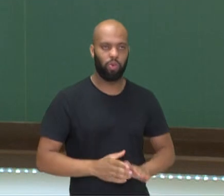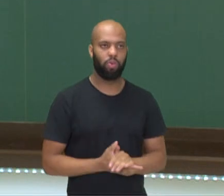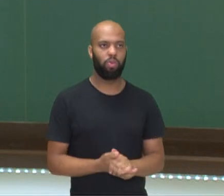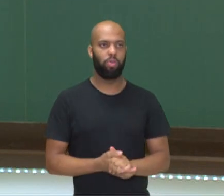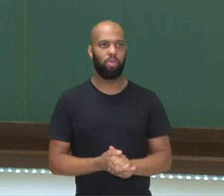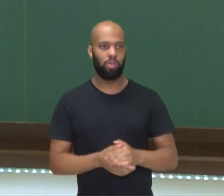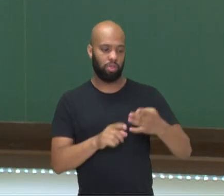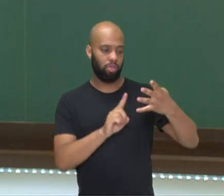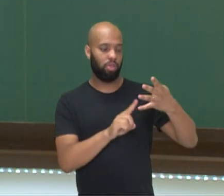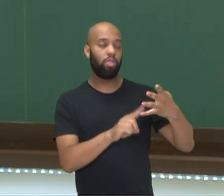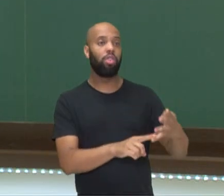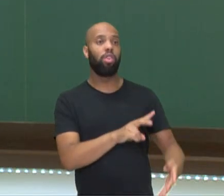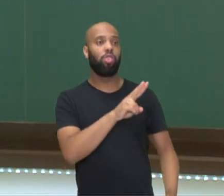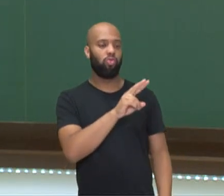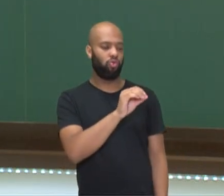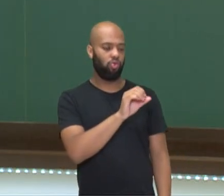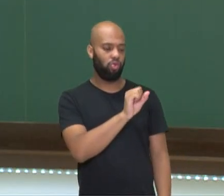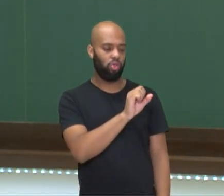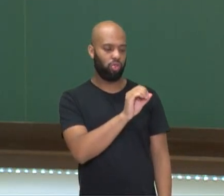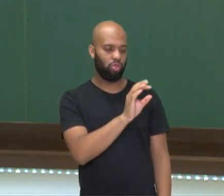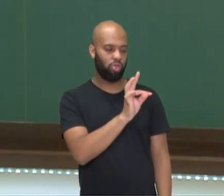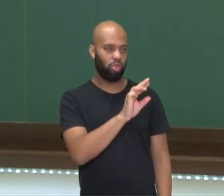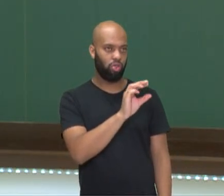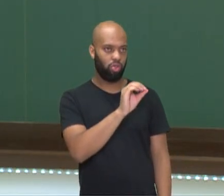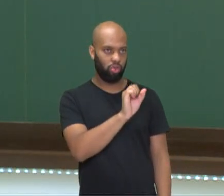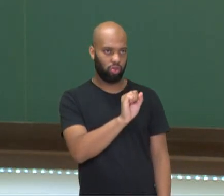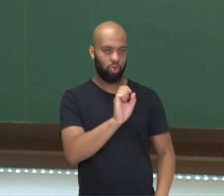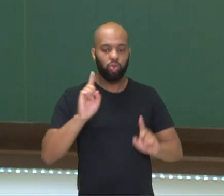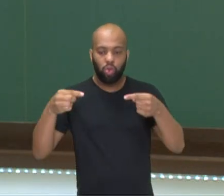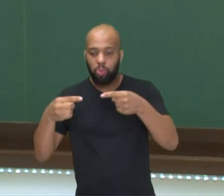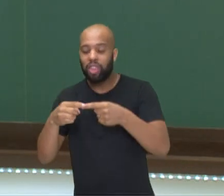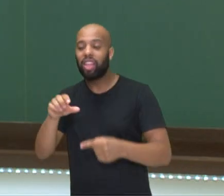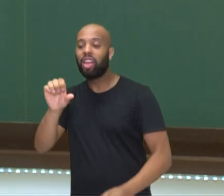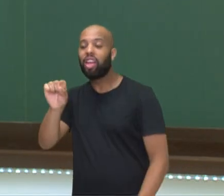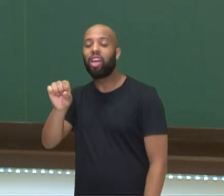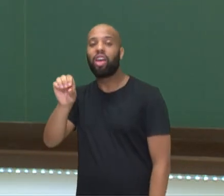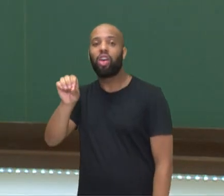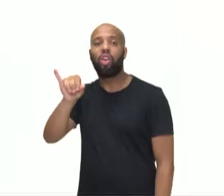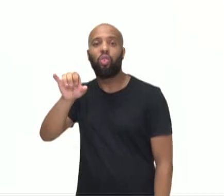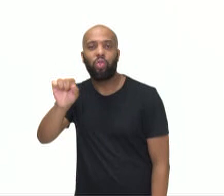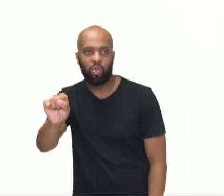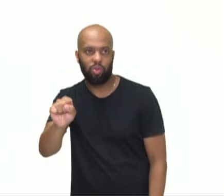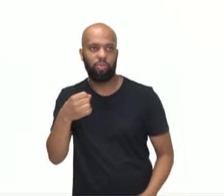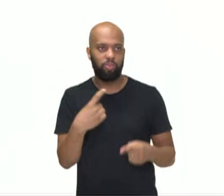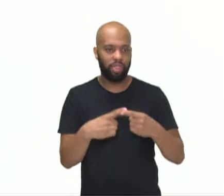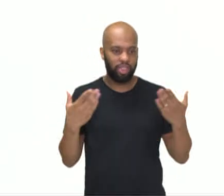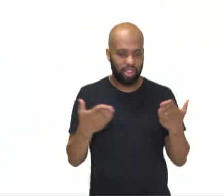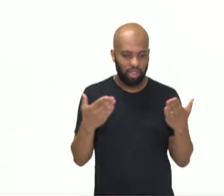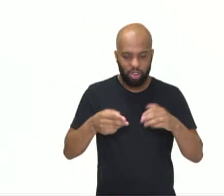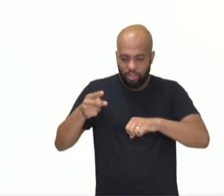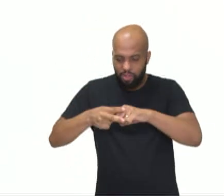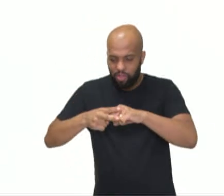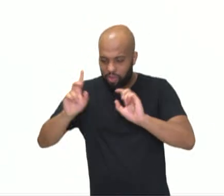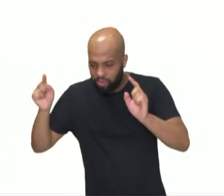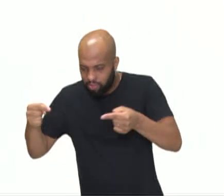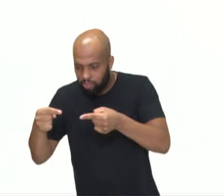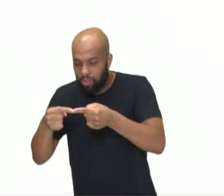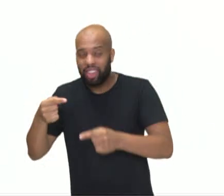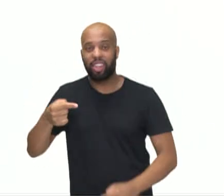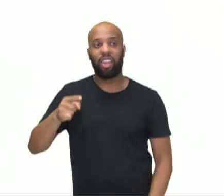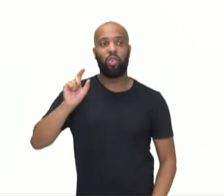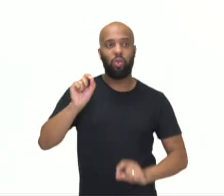D, vosotros sois alemanes, sois. Então, o verbo está conjugado para a segunda pessoa